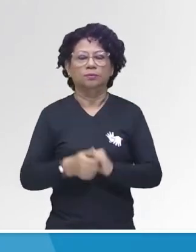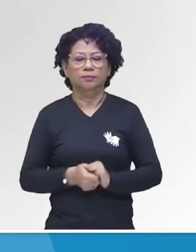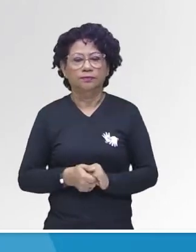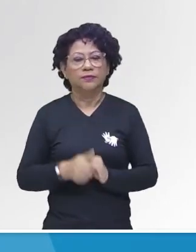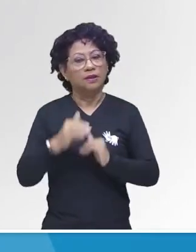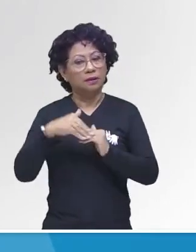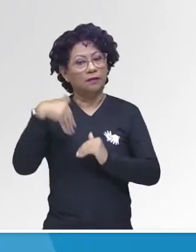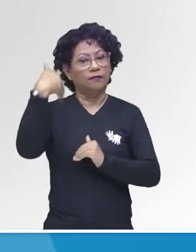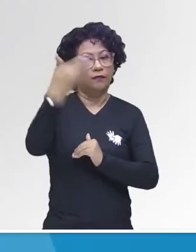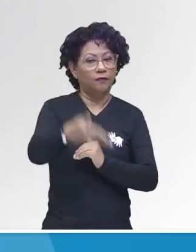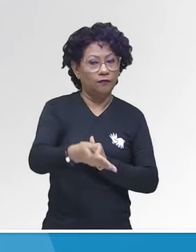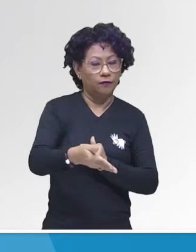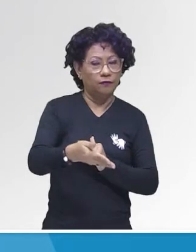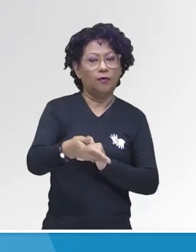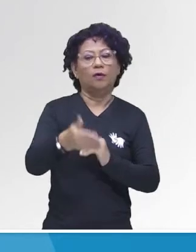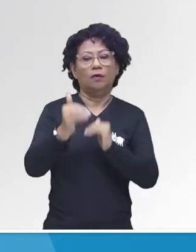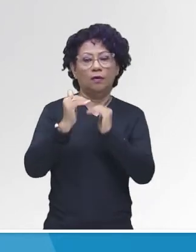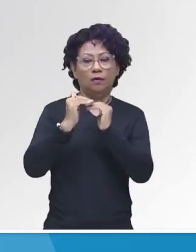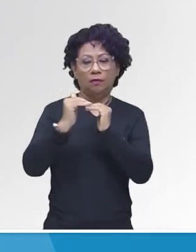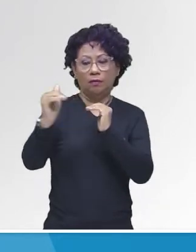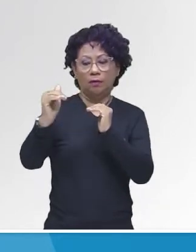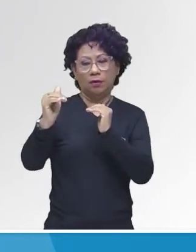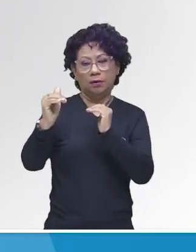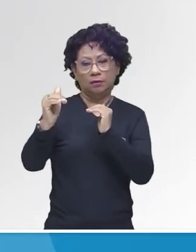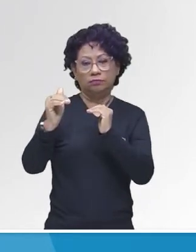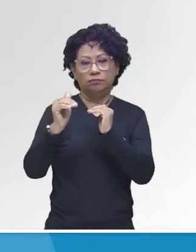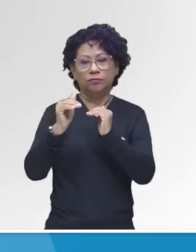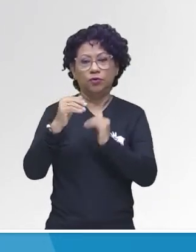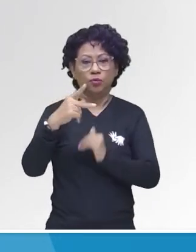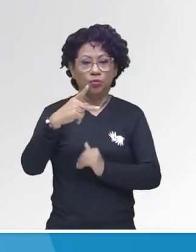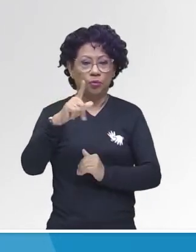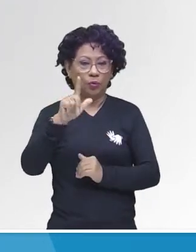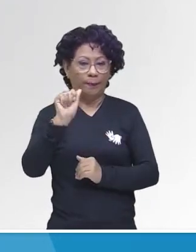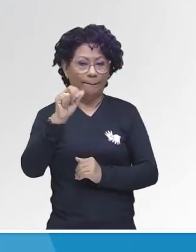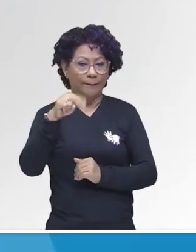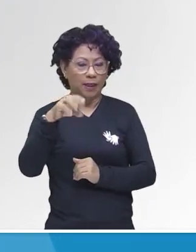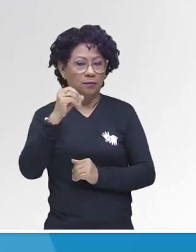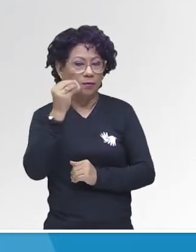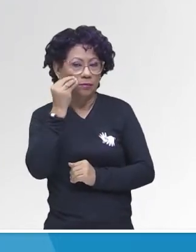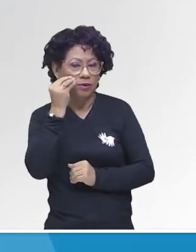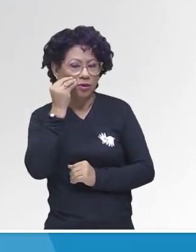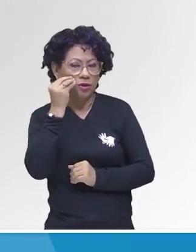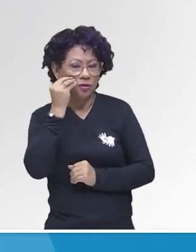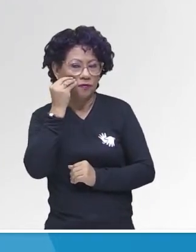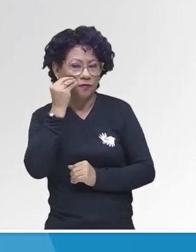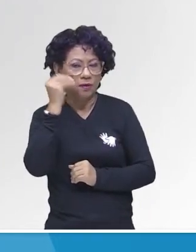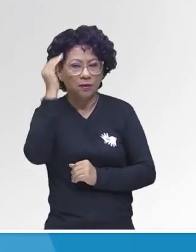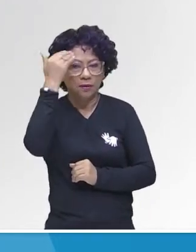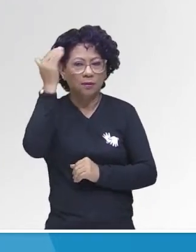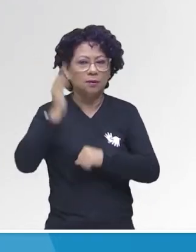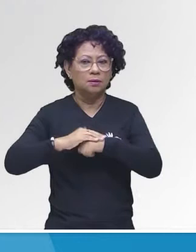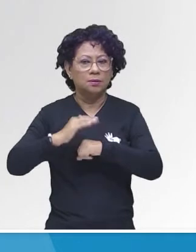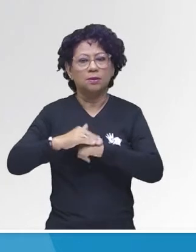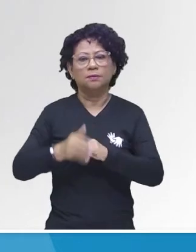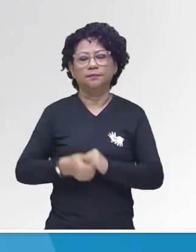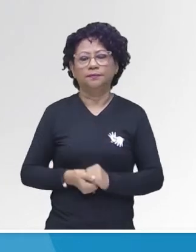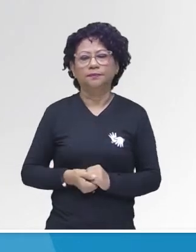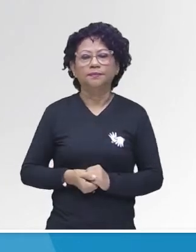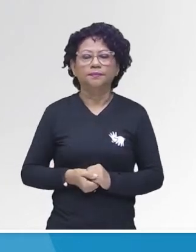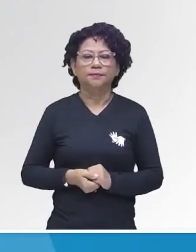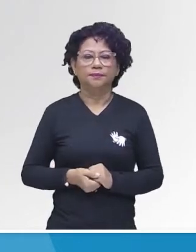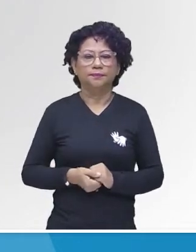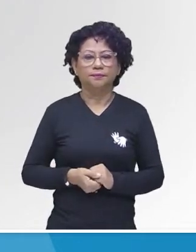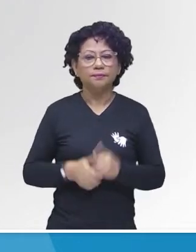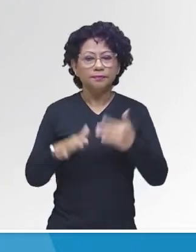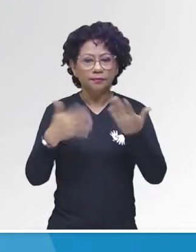fora do plano em questão. Tá bom? Para a gente analisar aí com calma, vamos ver aí a nossa próxima cartela. Então, nós temos aqui na